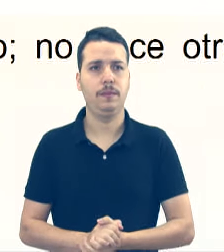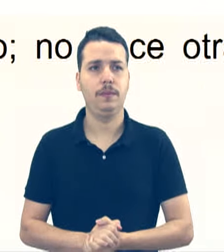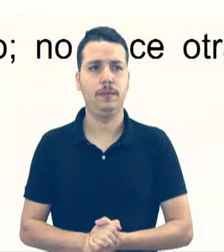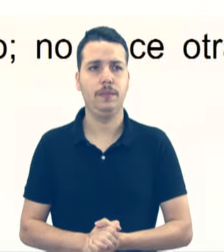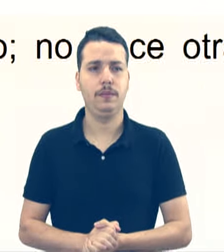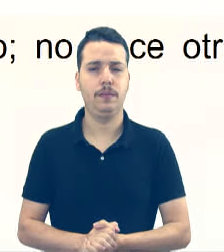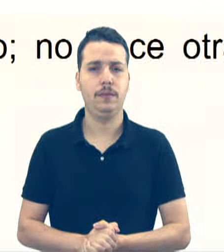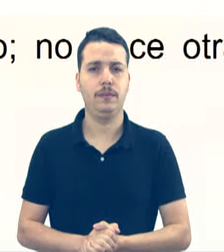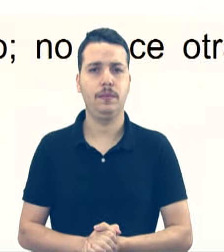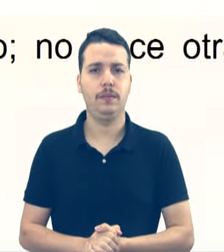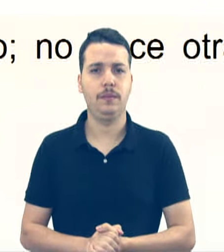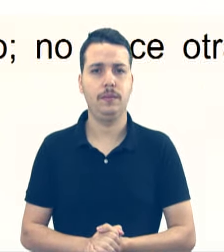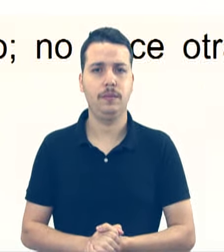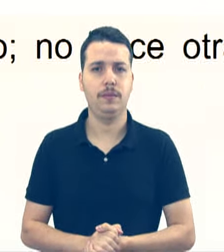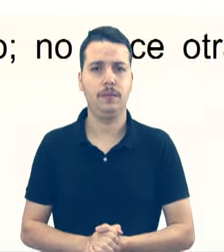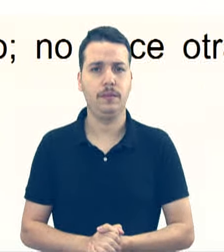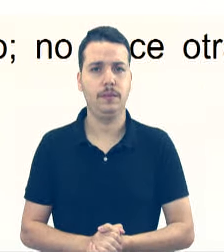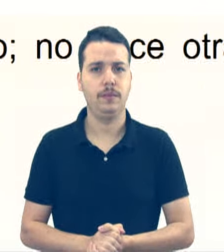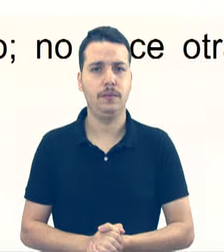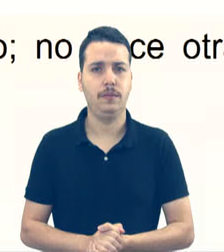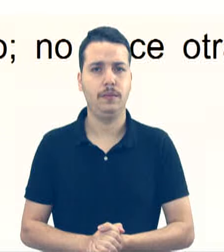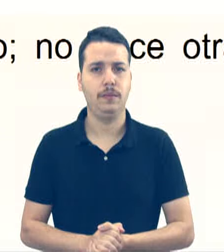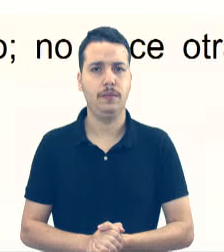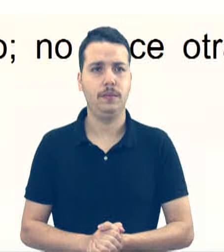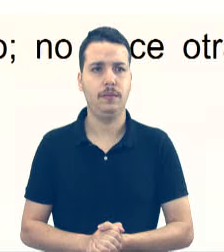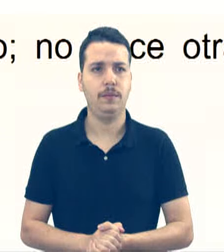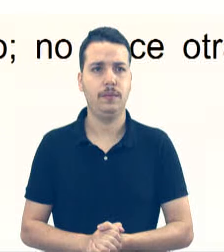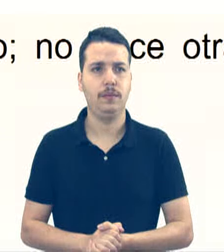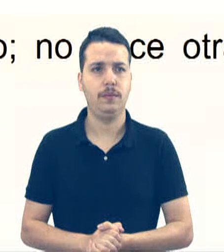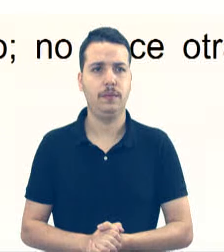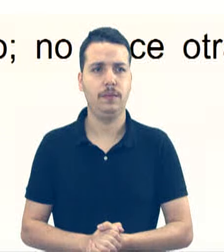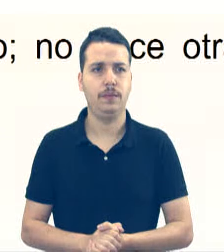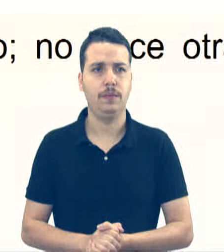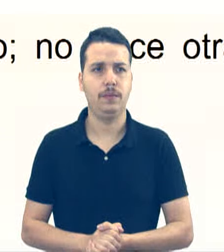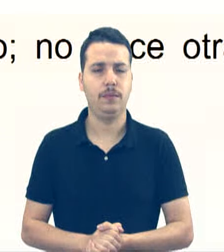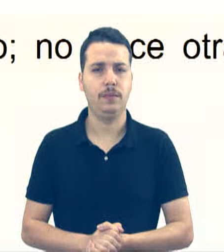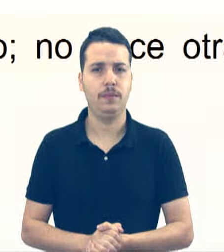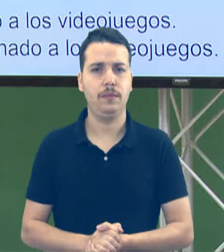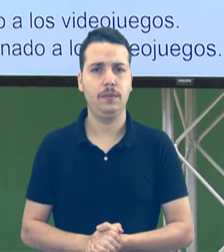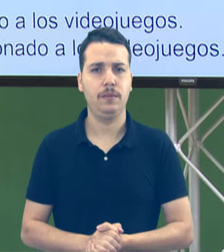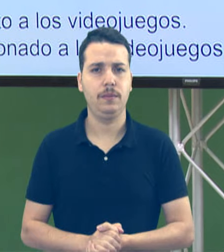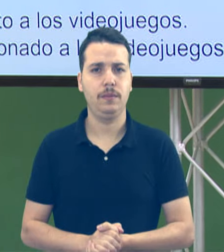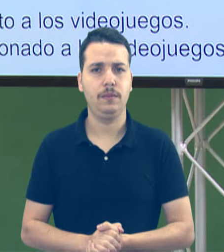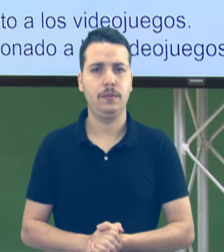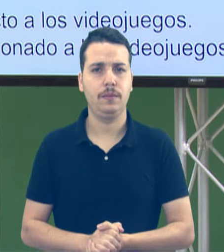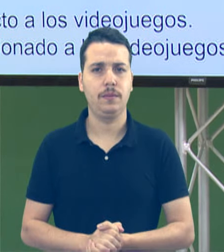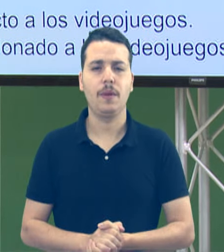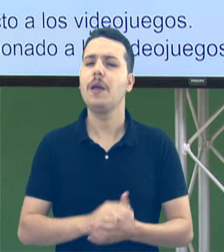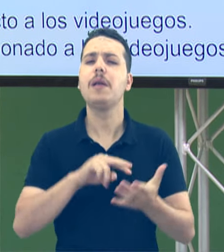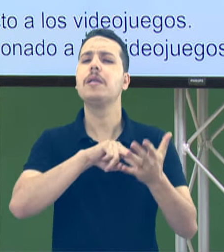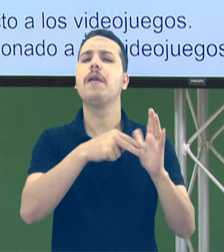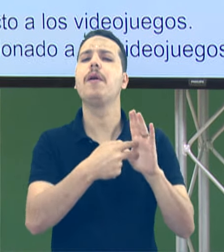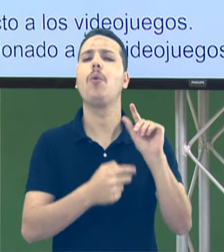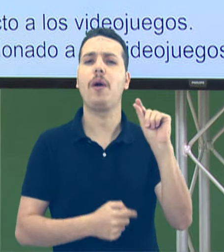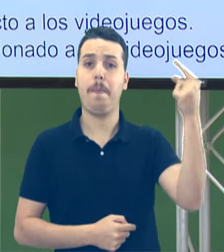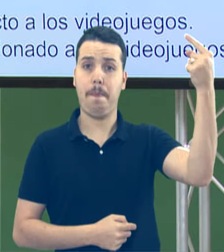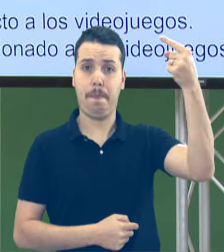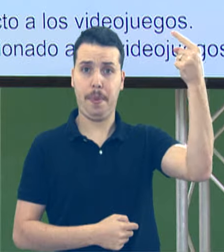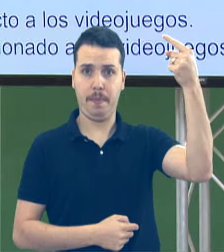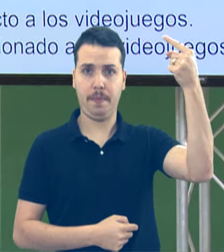jugando, não hace outra coisa que jugar al videojuego. Ou seja, o primeiro